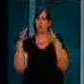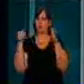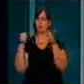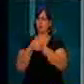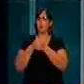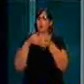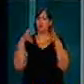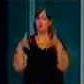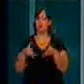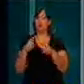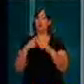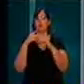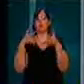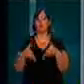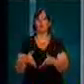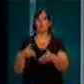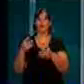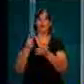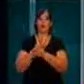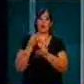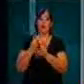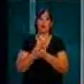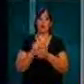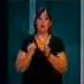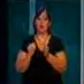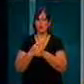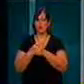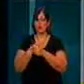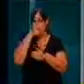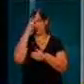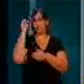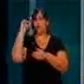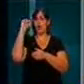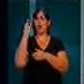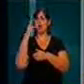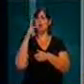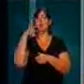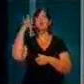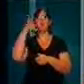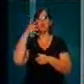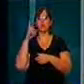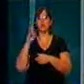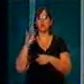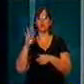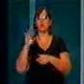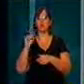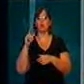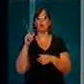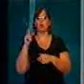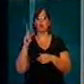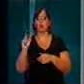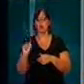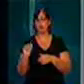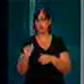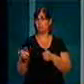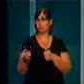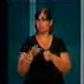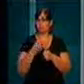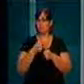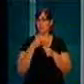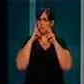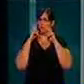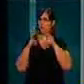no sepultamento clandestino de dissidentes políticos da ditadura. Em primeiro lugar, observo que os